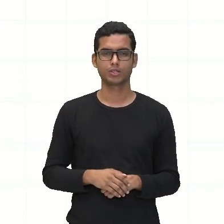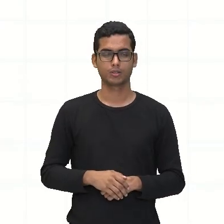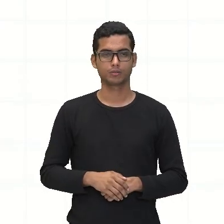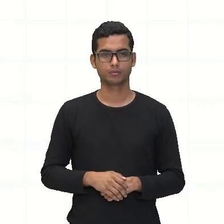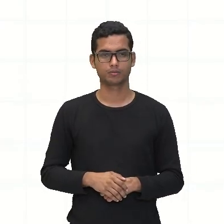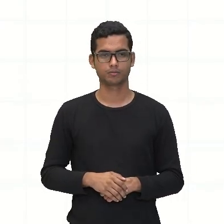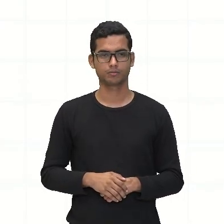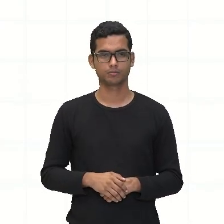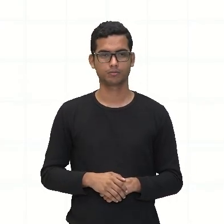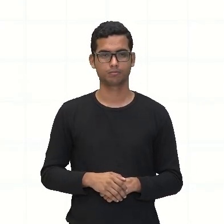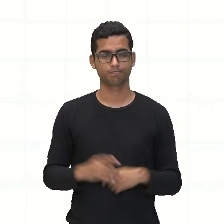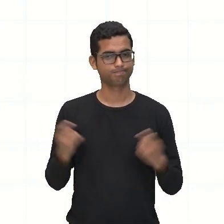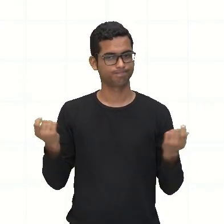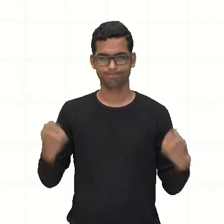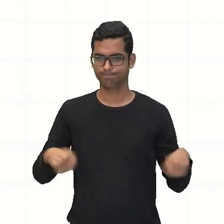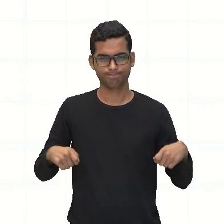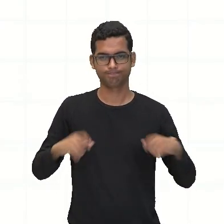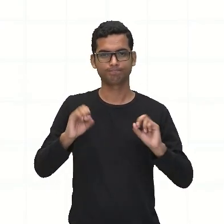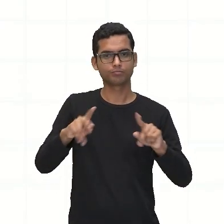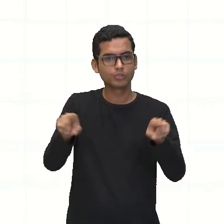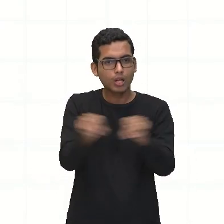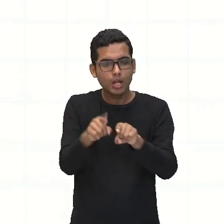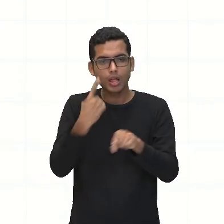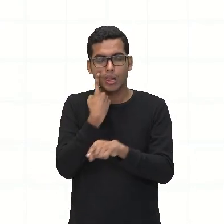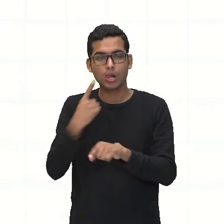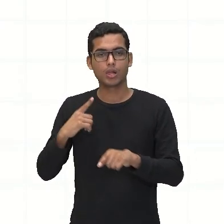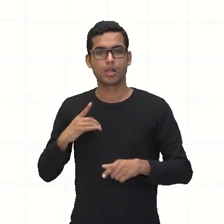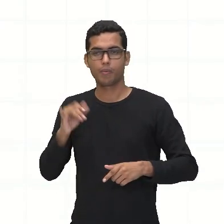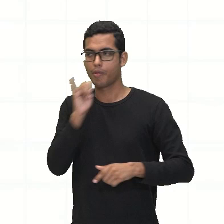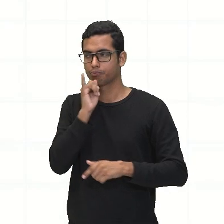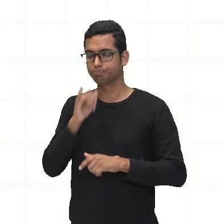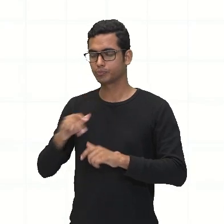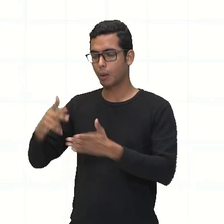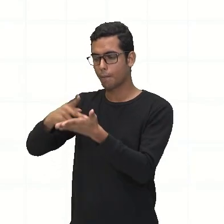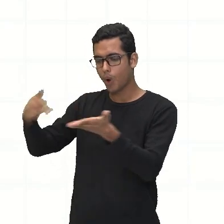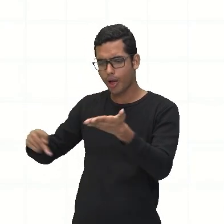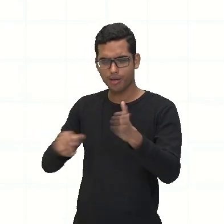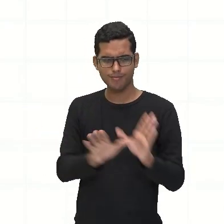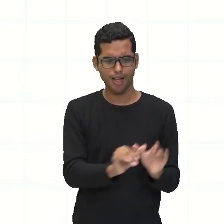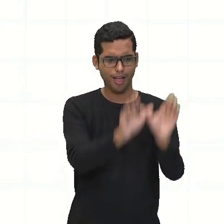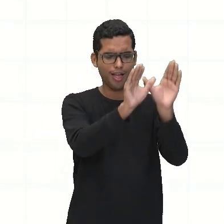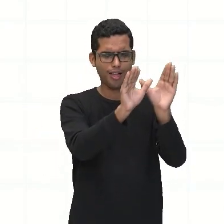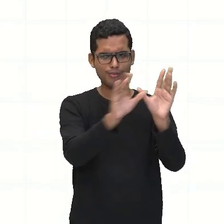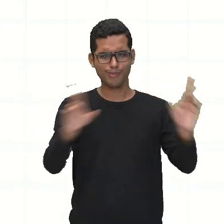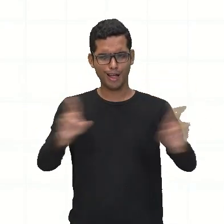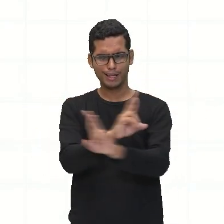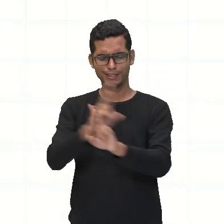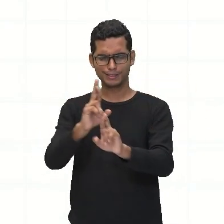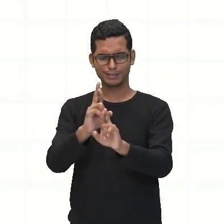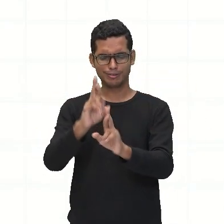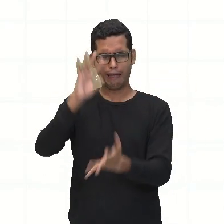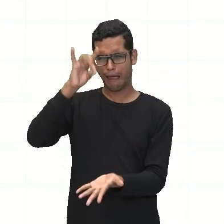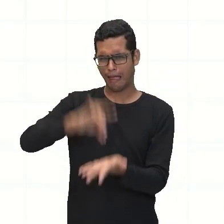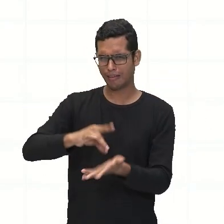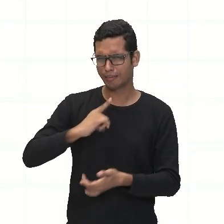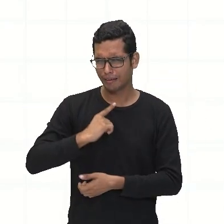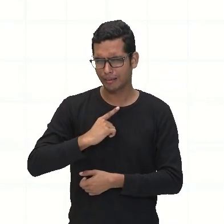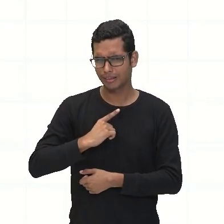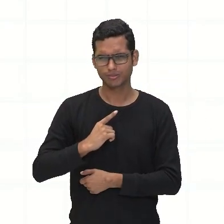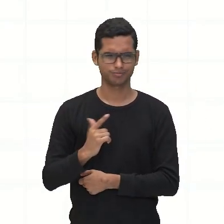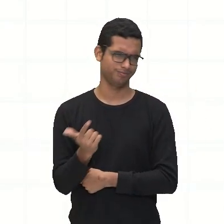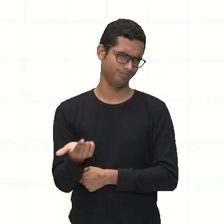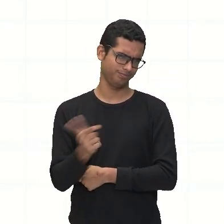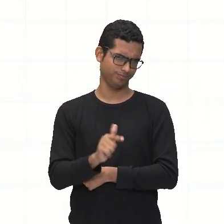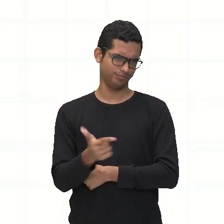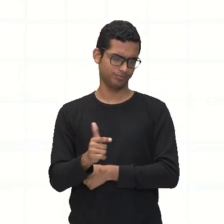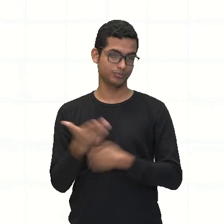pássaros. Não existe uma relação real entre poemas e pássaros, mas o eu poético estabeleceu, utilizou